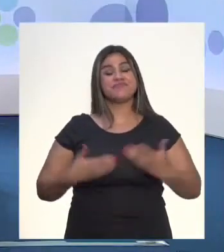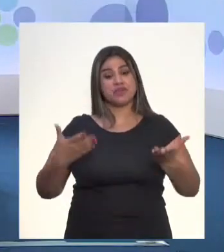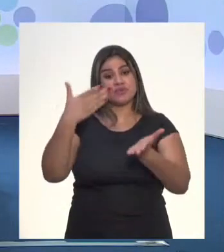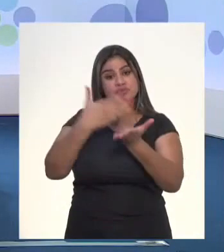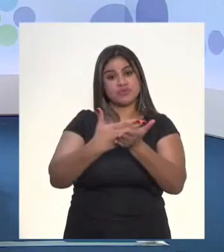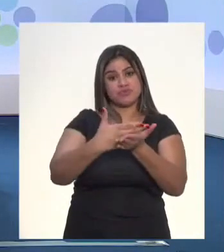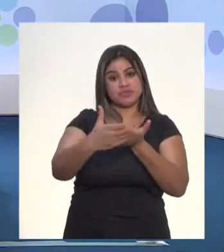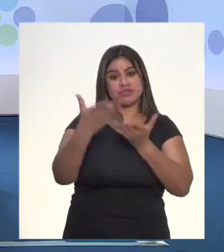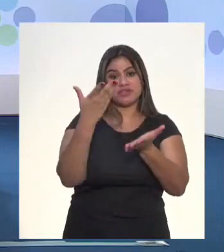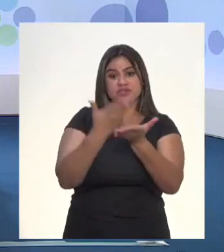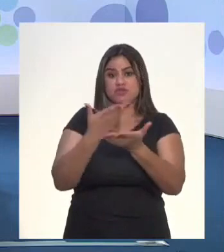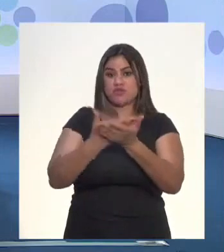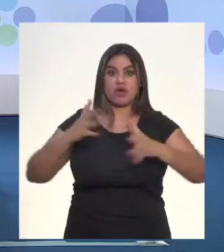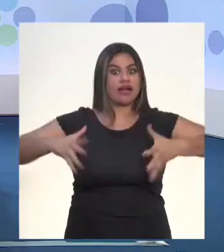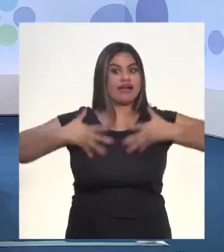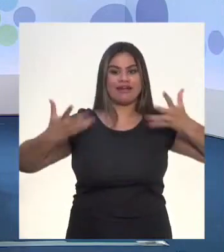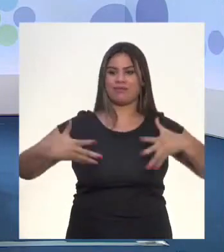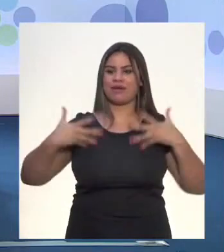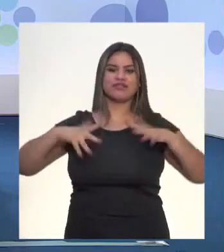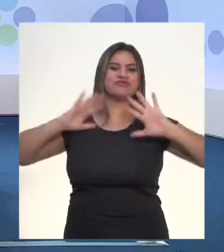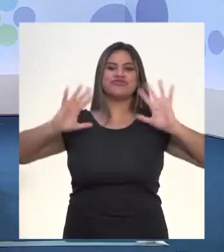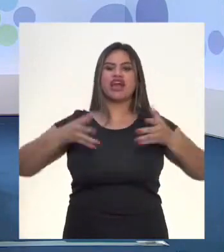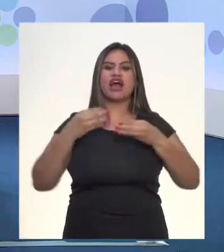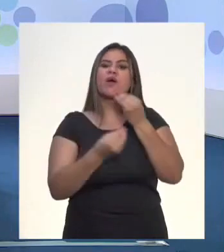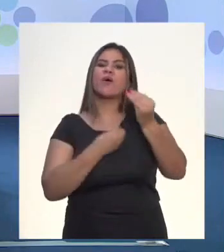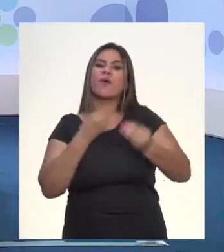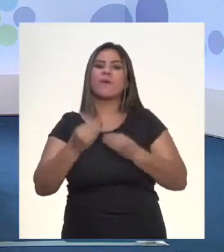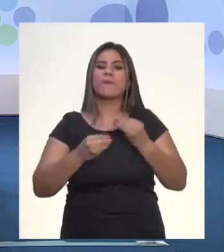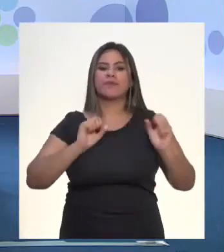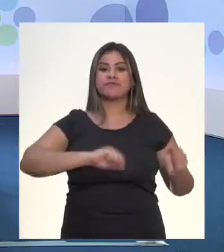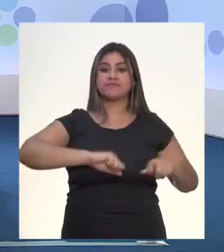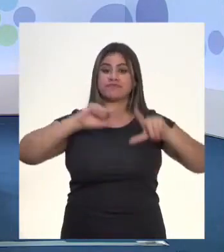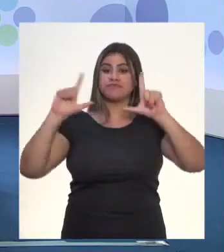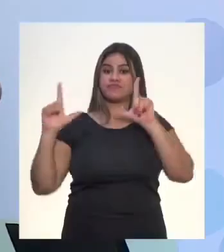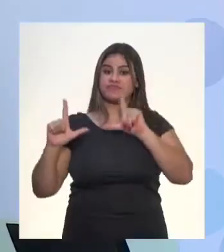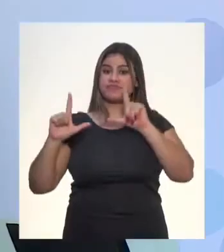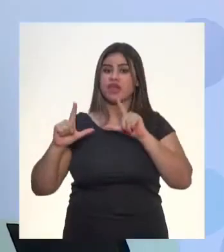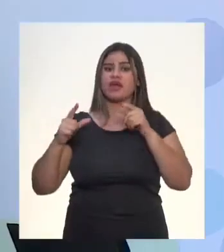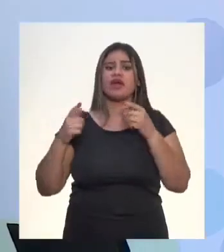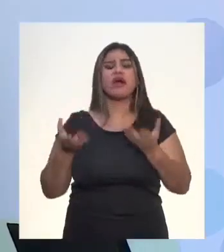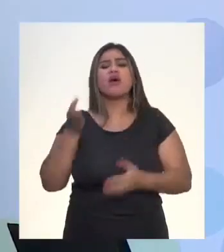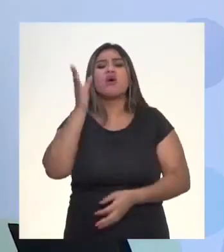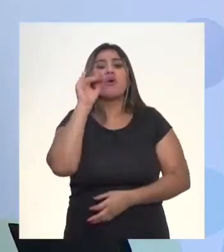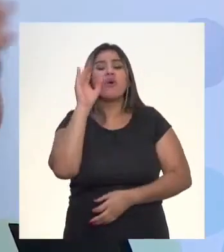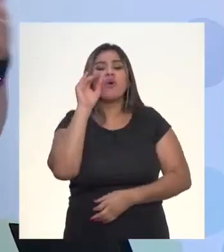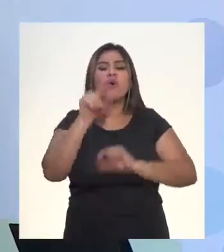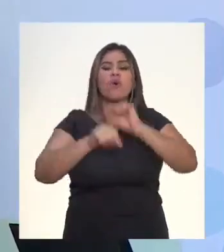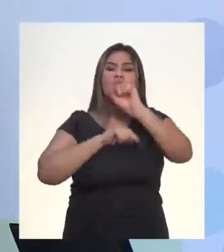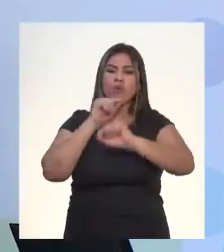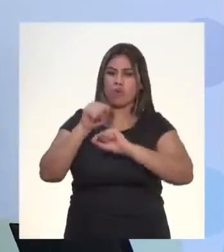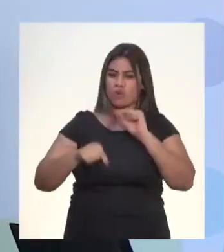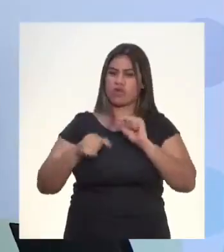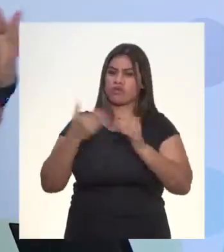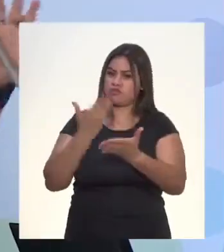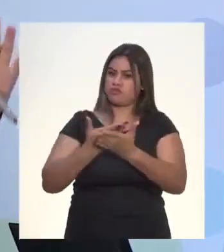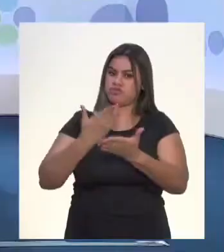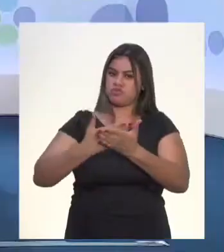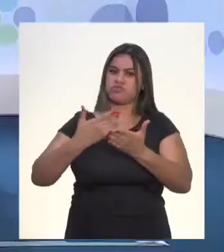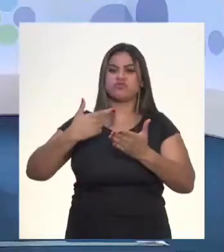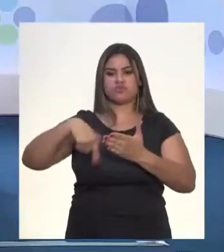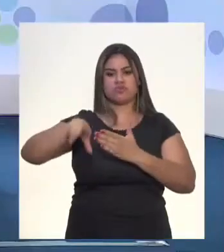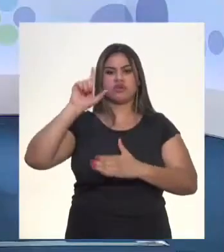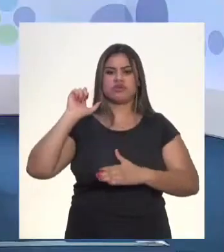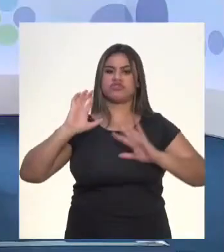sempre ali, ó, para dar aquela animação, a gente vai passar para vocês, justamente, a gente quer saber, né? A gente deu outra aula, a gente quer saber